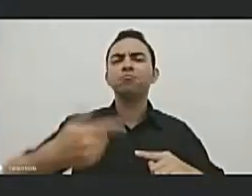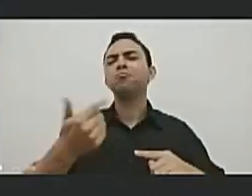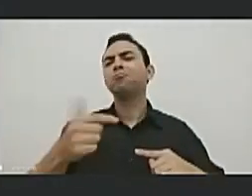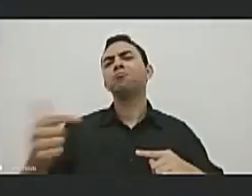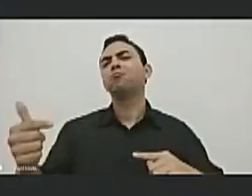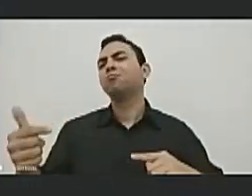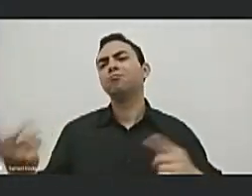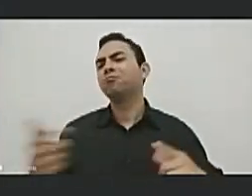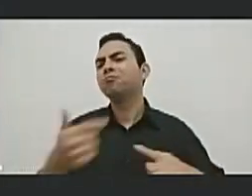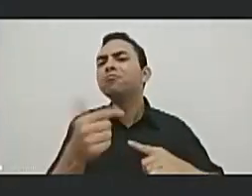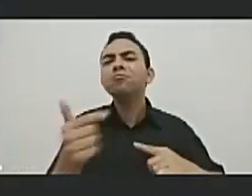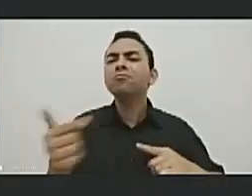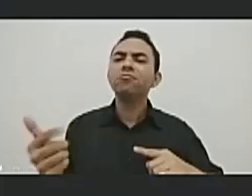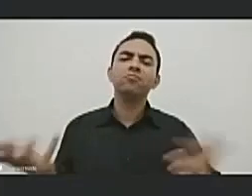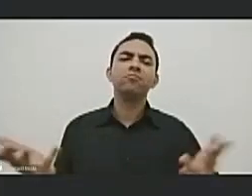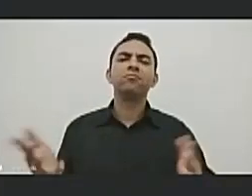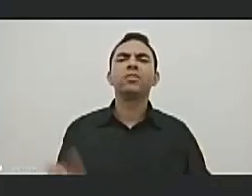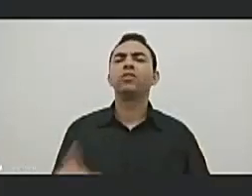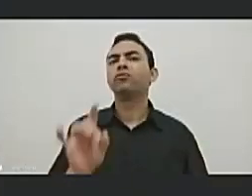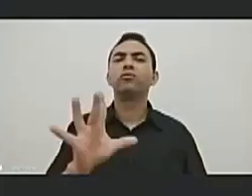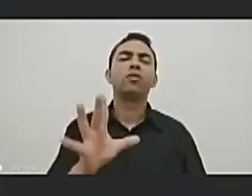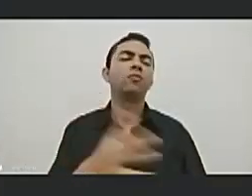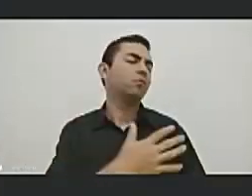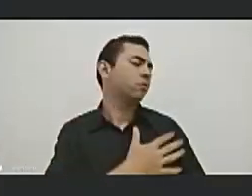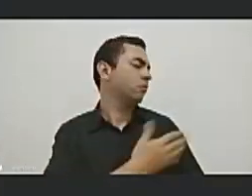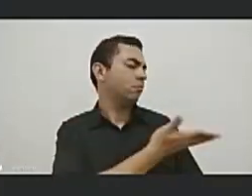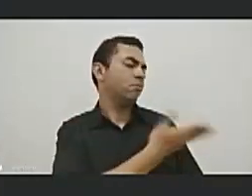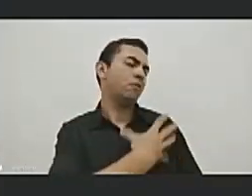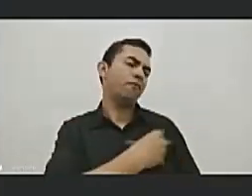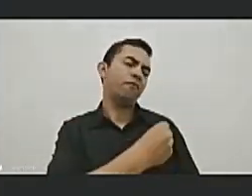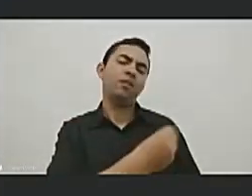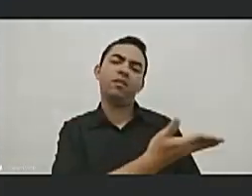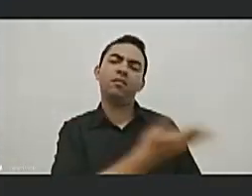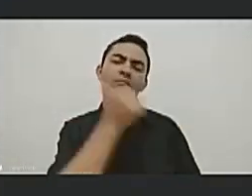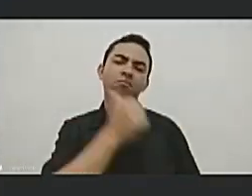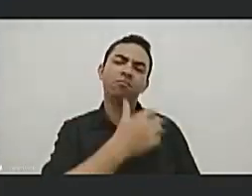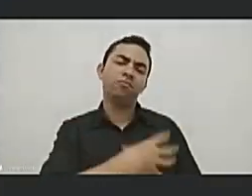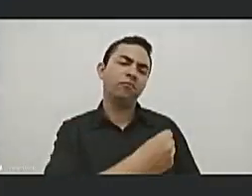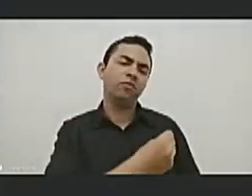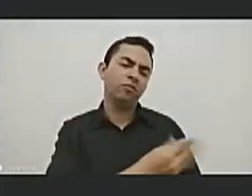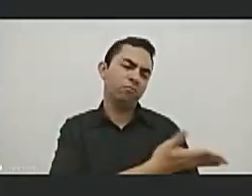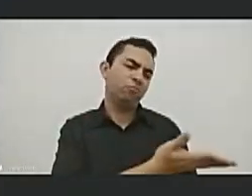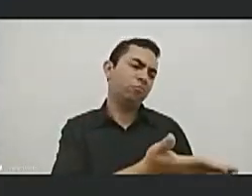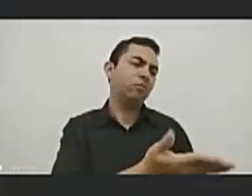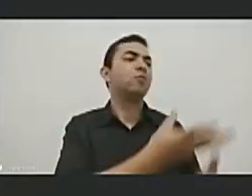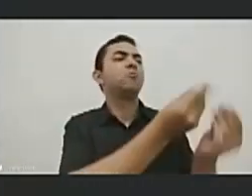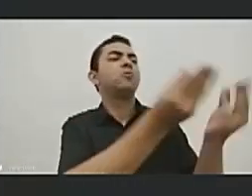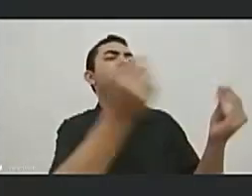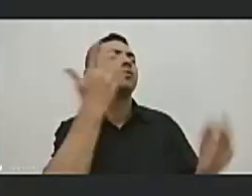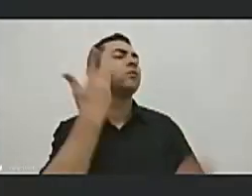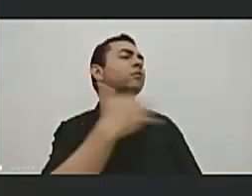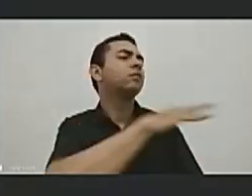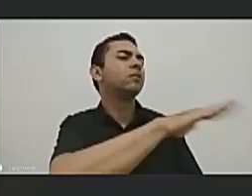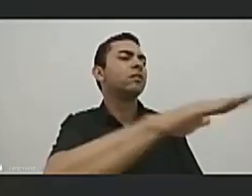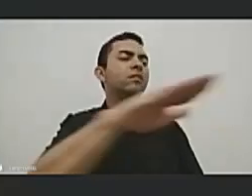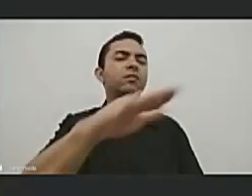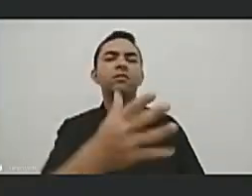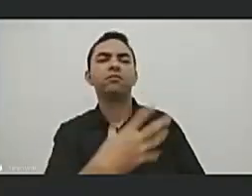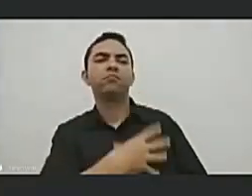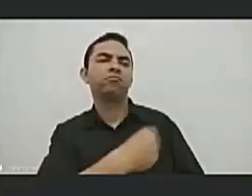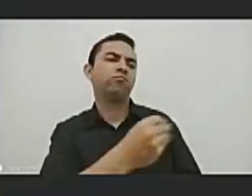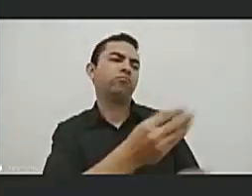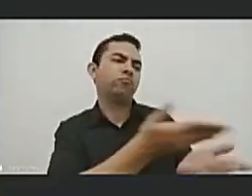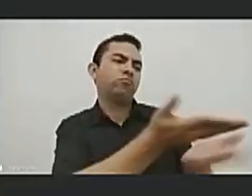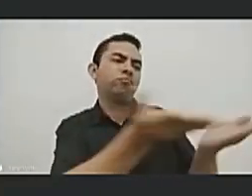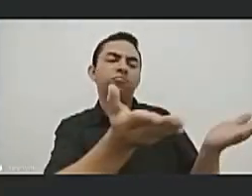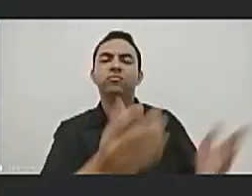nada eu tenho só minha filha que eu luto por ela e por essas outras crianças que estão aí nós temos autistas de 2